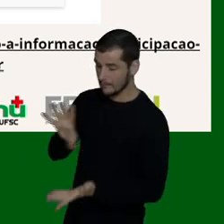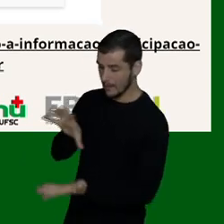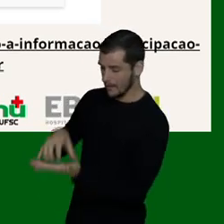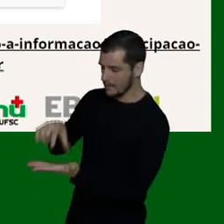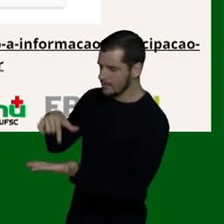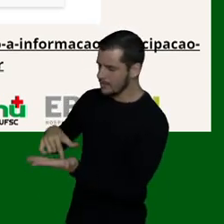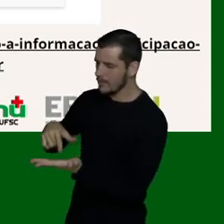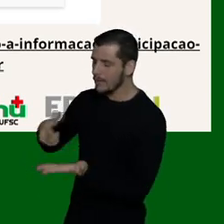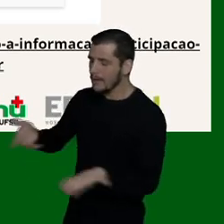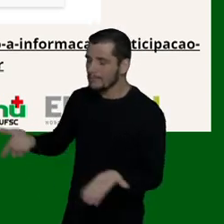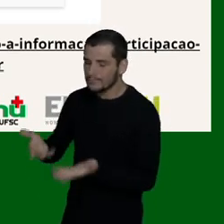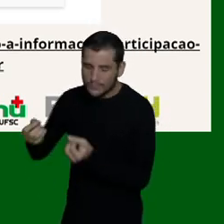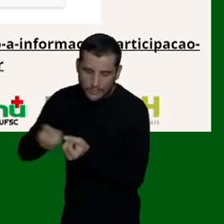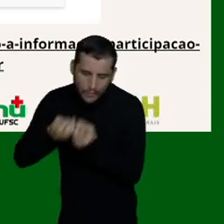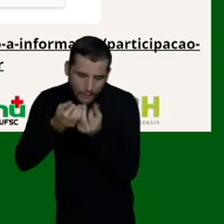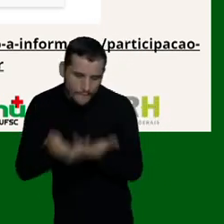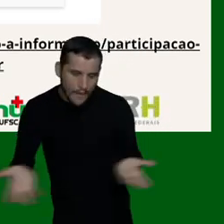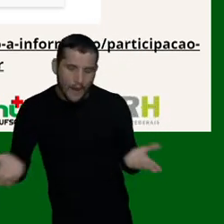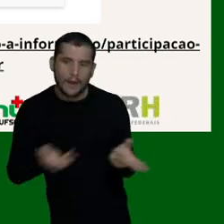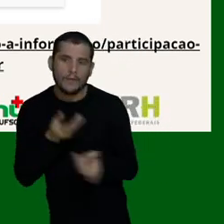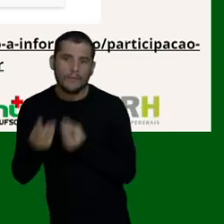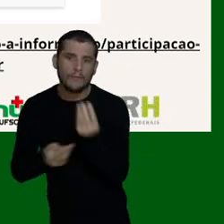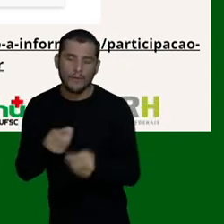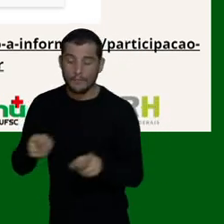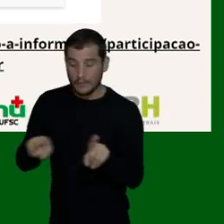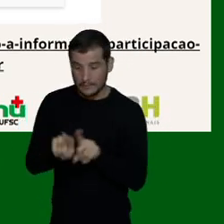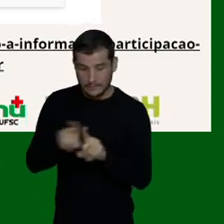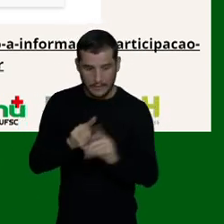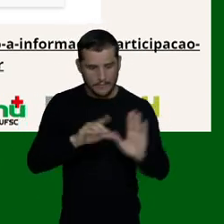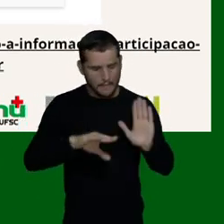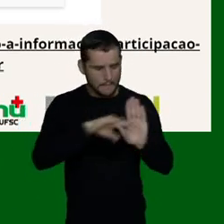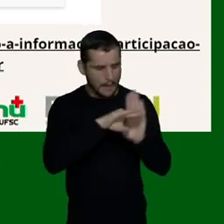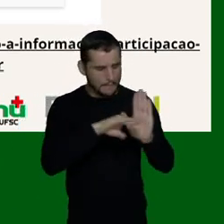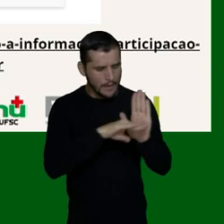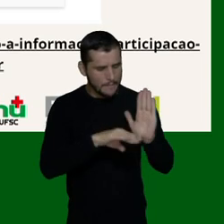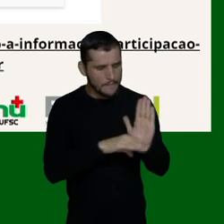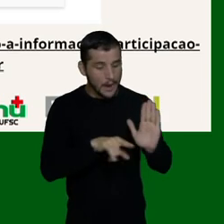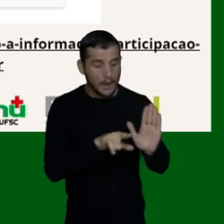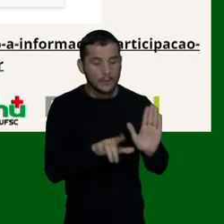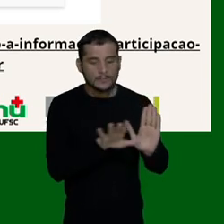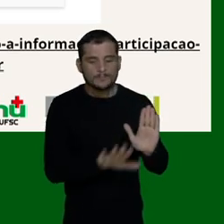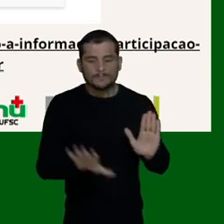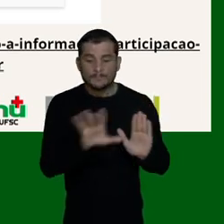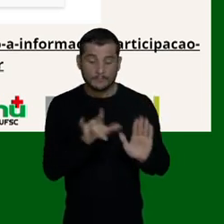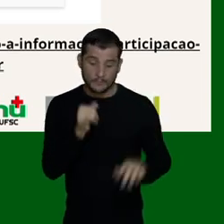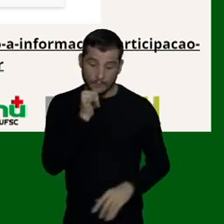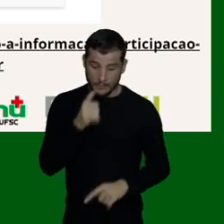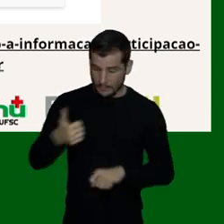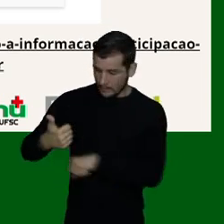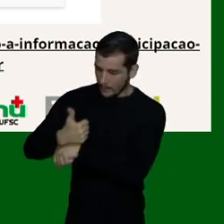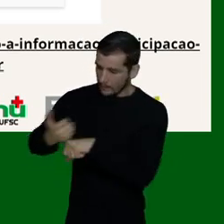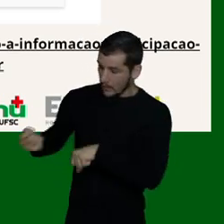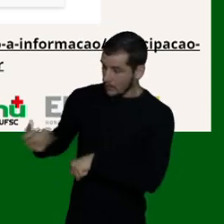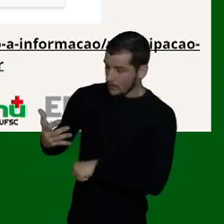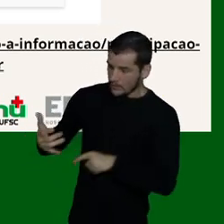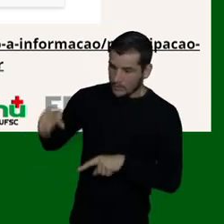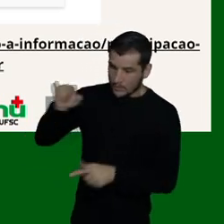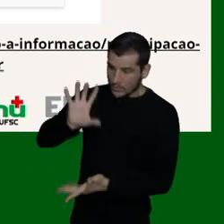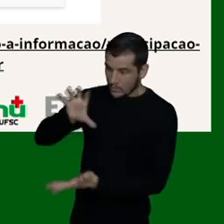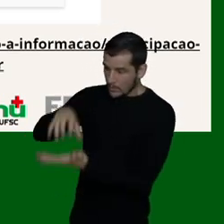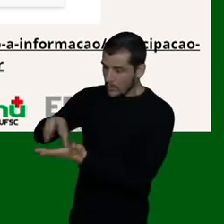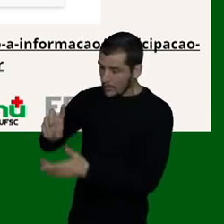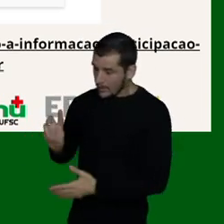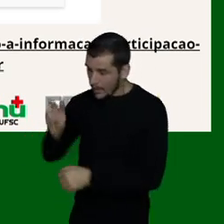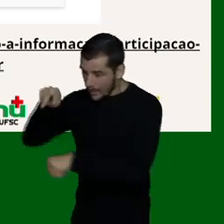os procedimentos operacionais padrão Ou seja todo profissional novo que chega o núcleo desenvolver já